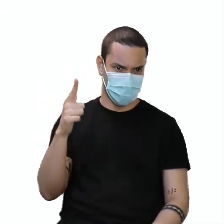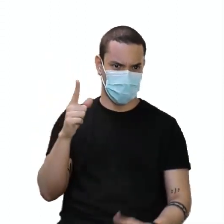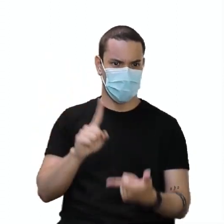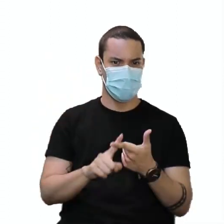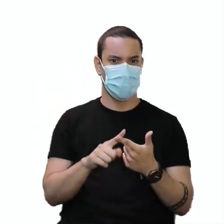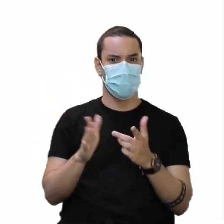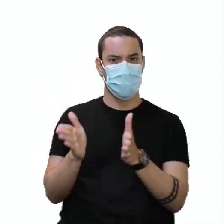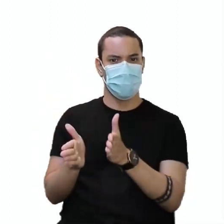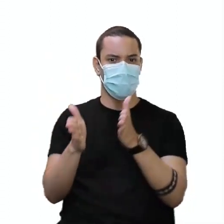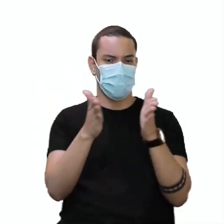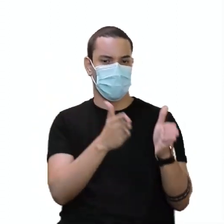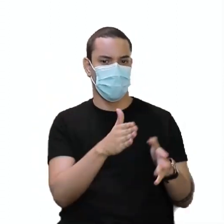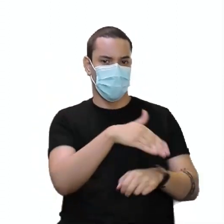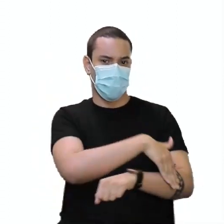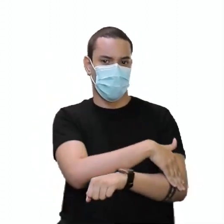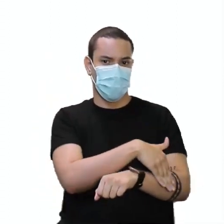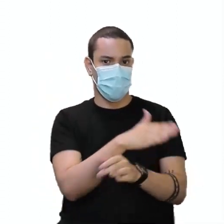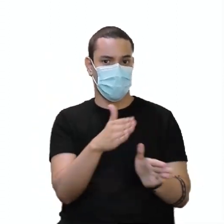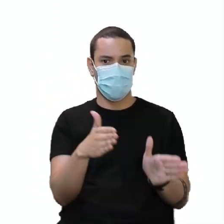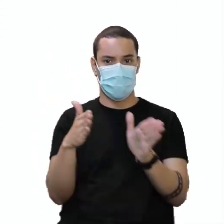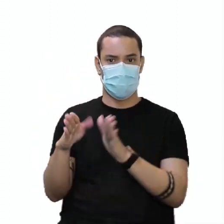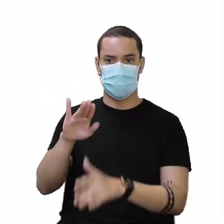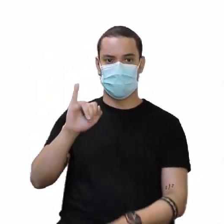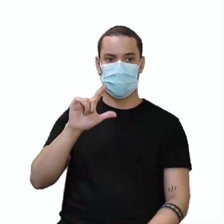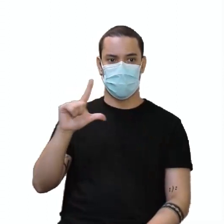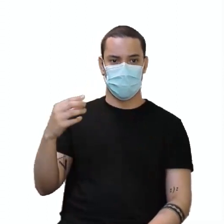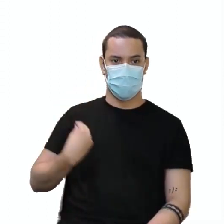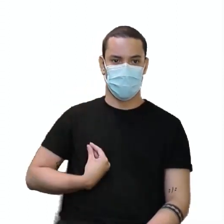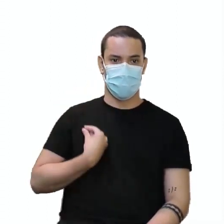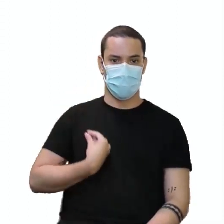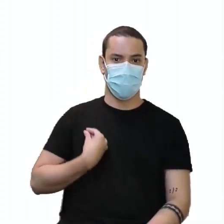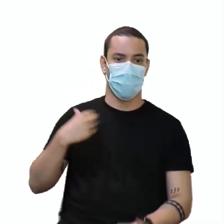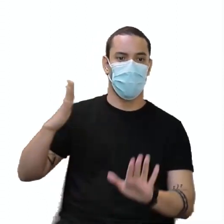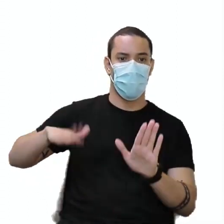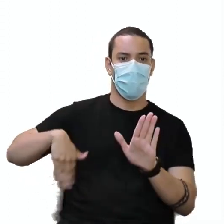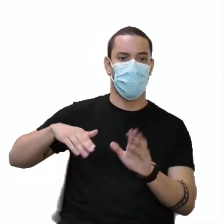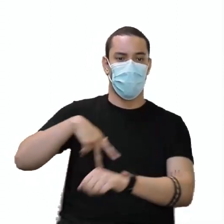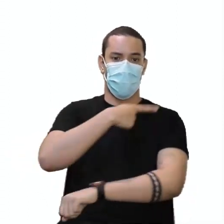pessoas estava na rua, enquanto Bill estava no parque em um dia